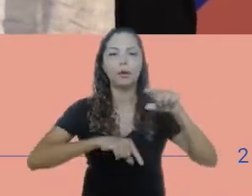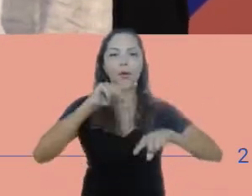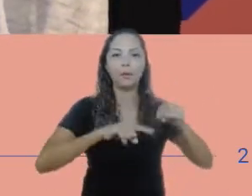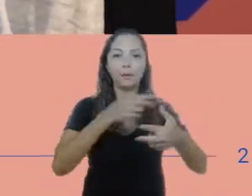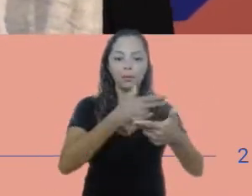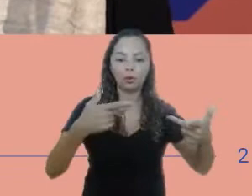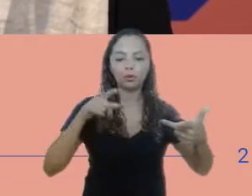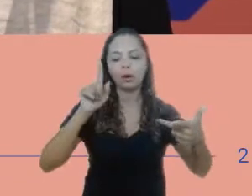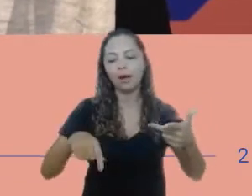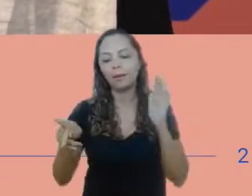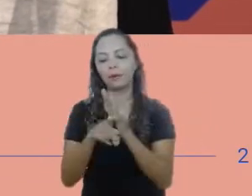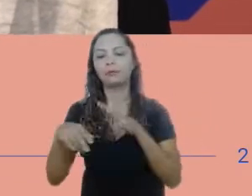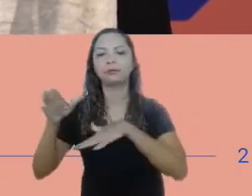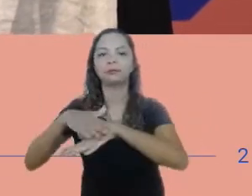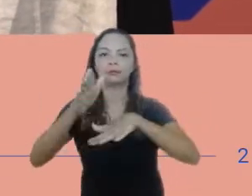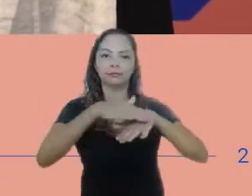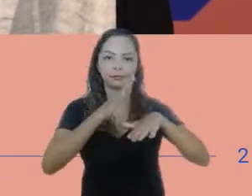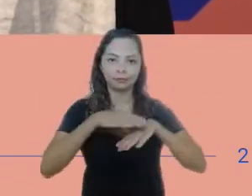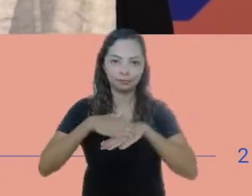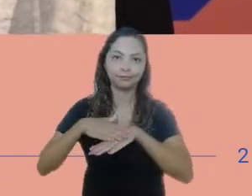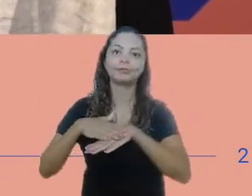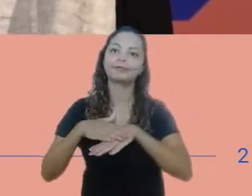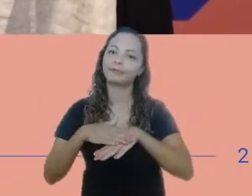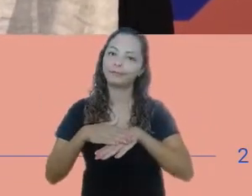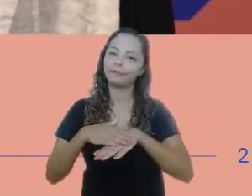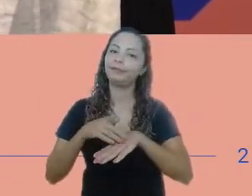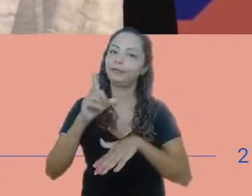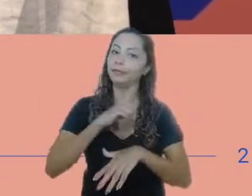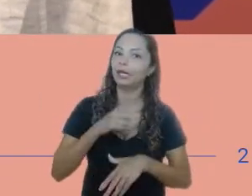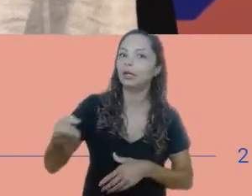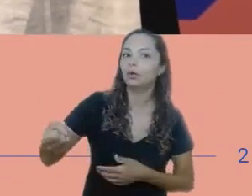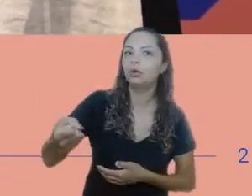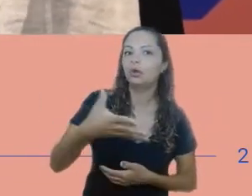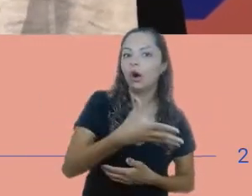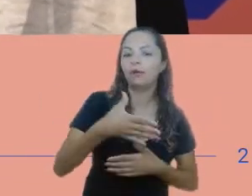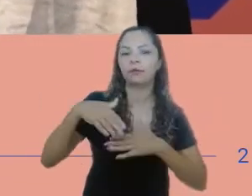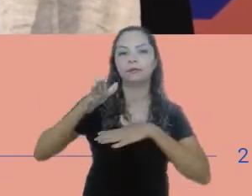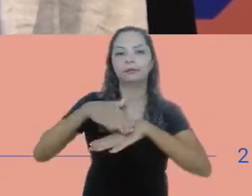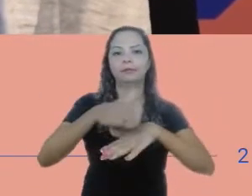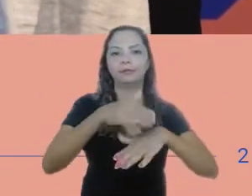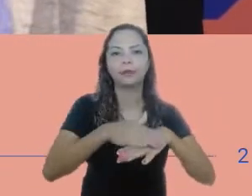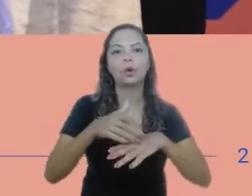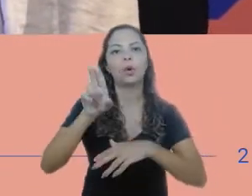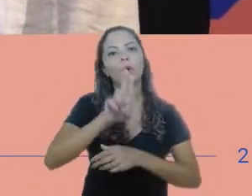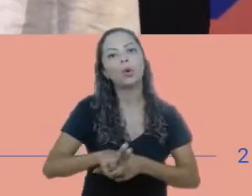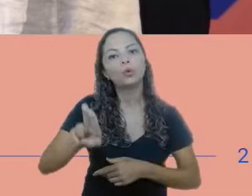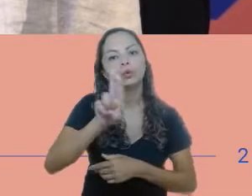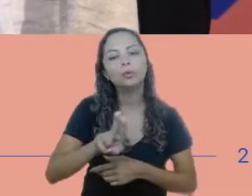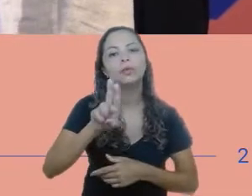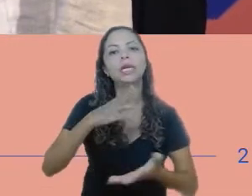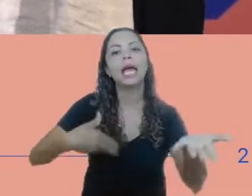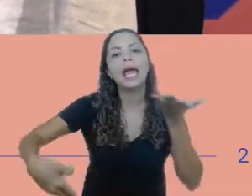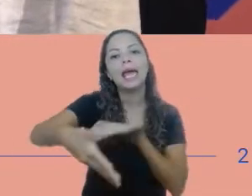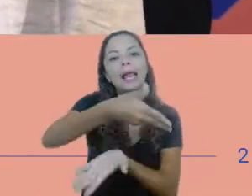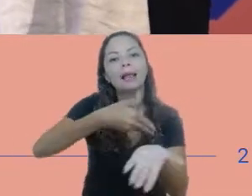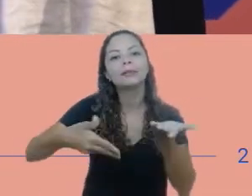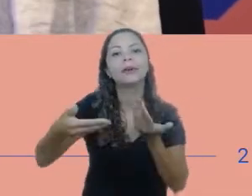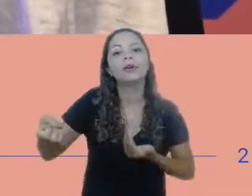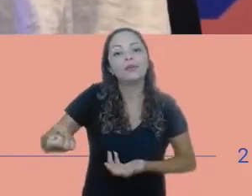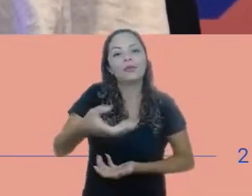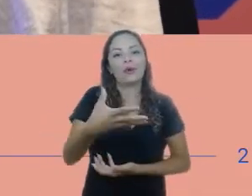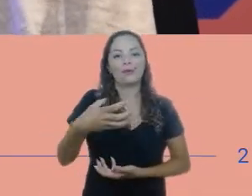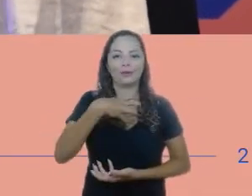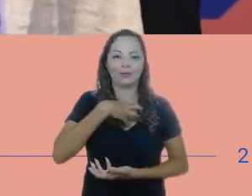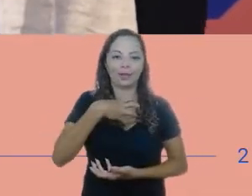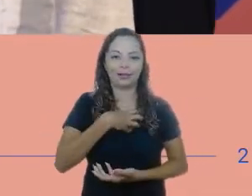então gente está falando de novas formas de produzir de consumir e de se relacionar bom então são cinco